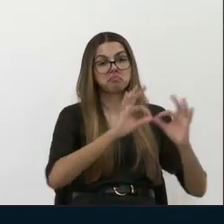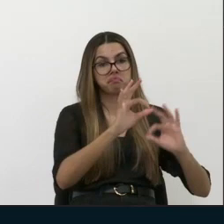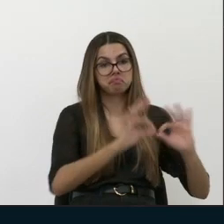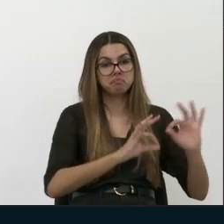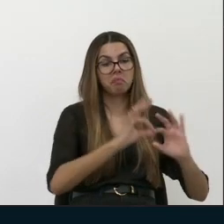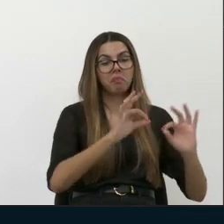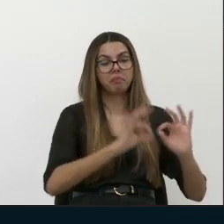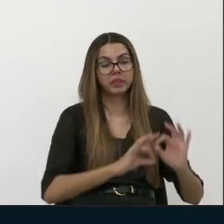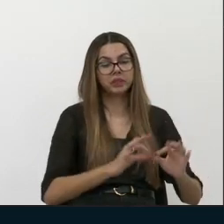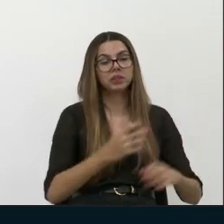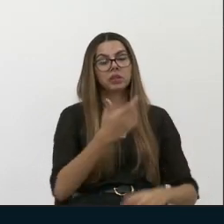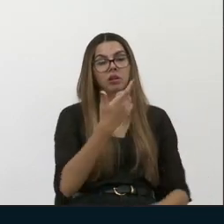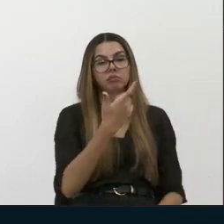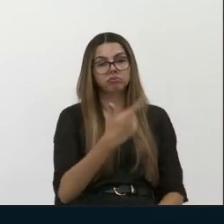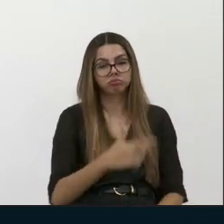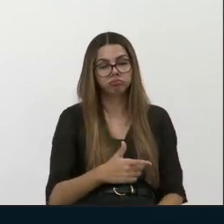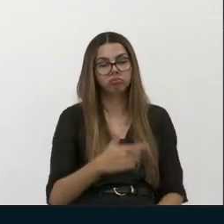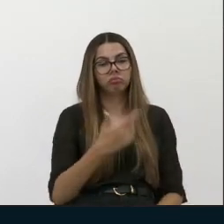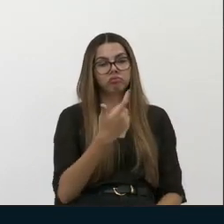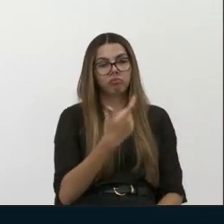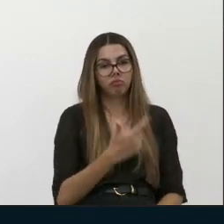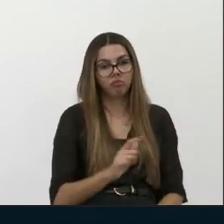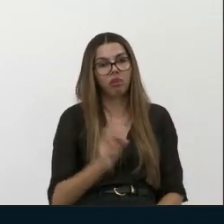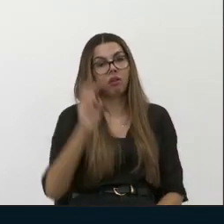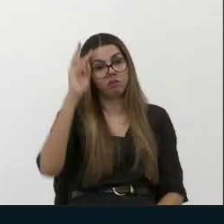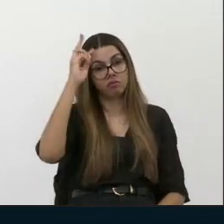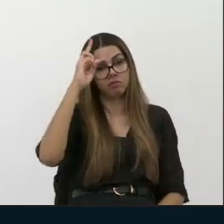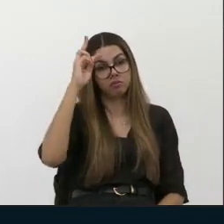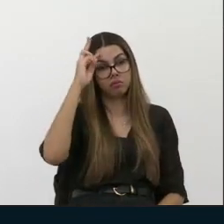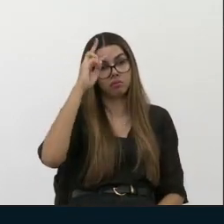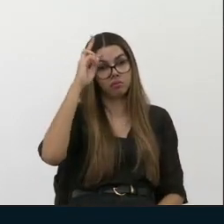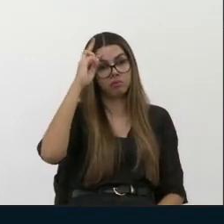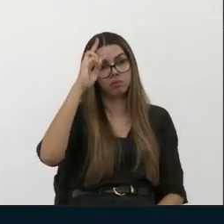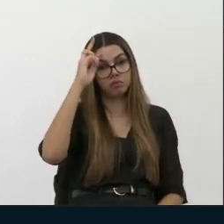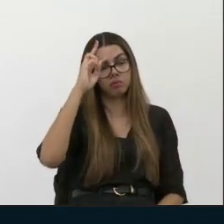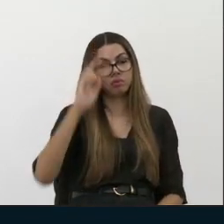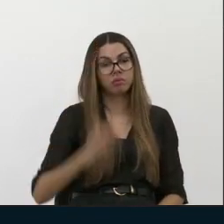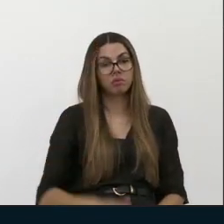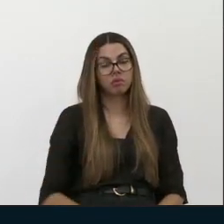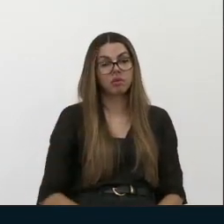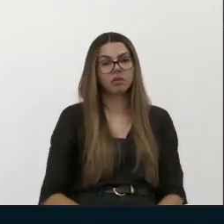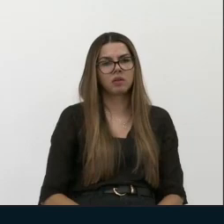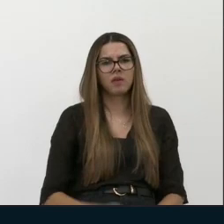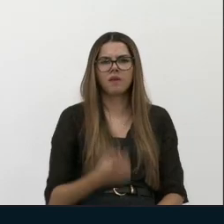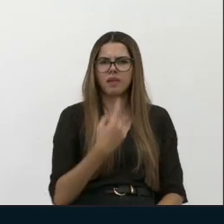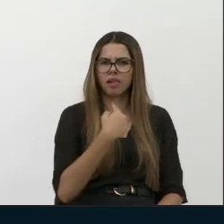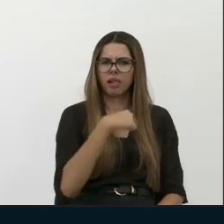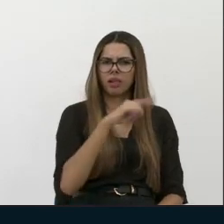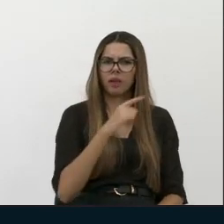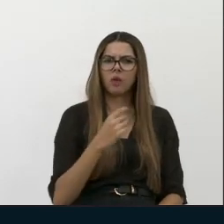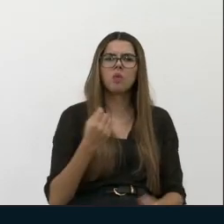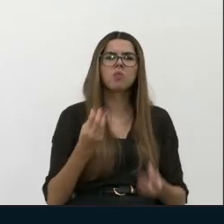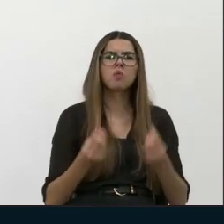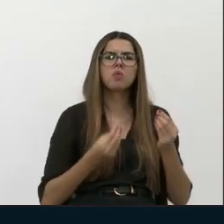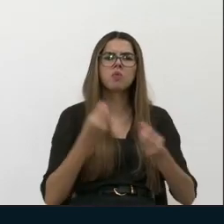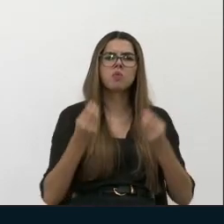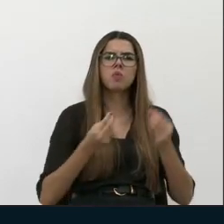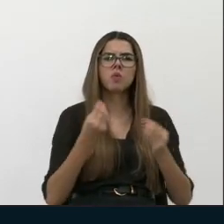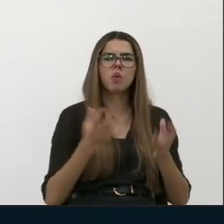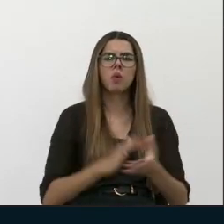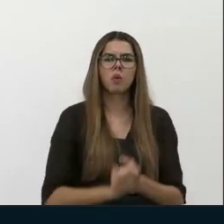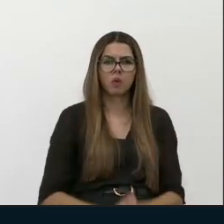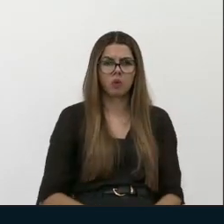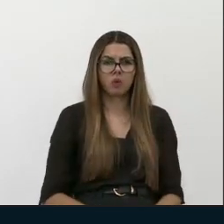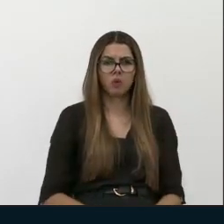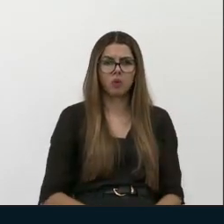vez a mesma história em todas as eleições. Mas não aparece ninguém para falar como que vai fazer para resolver o